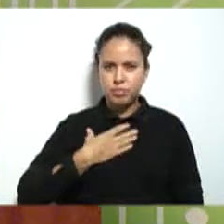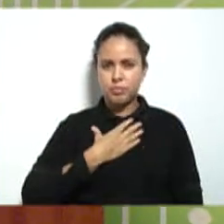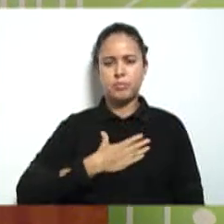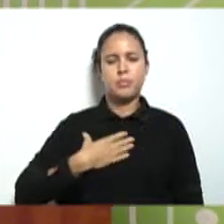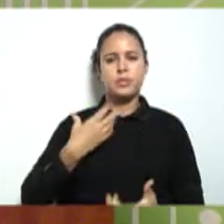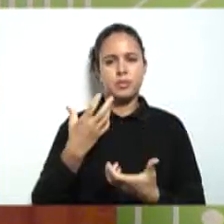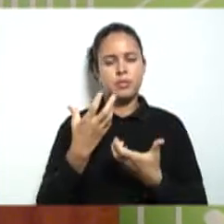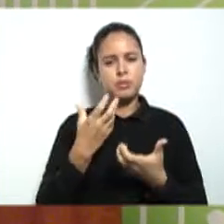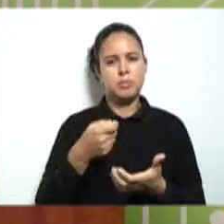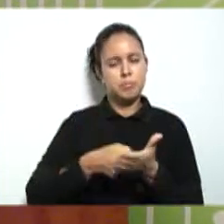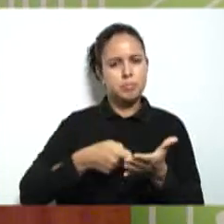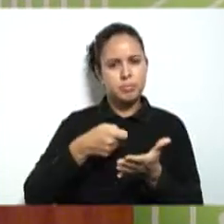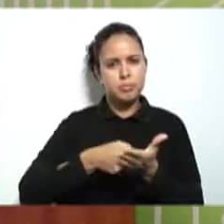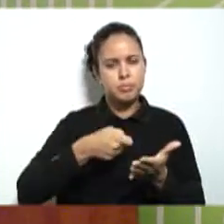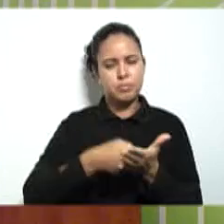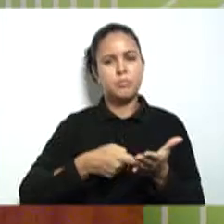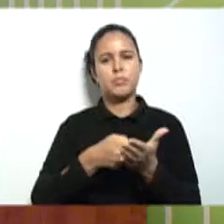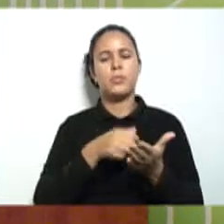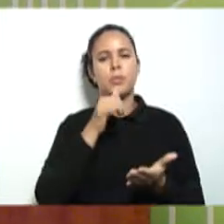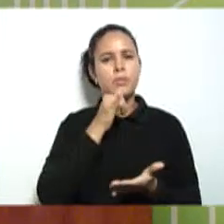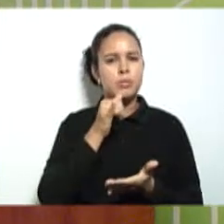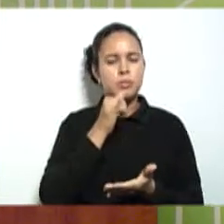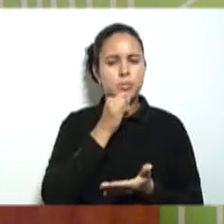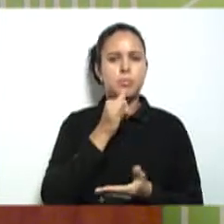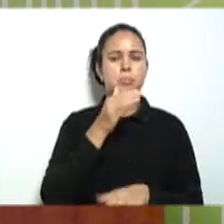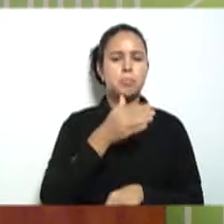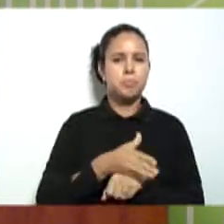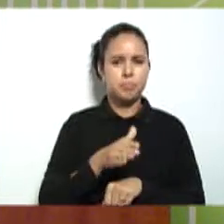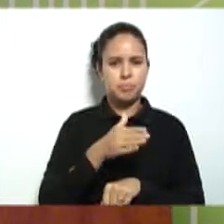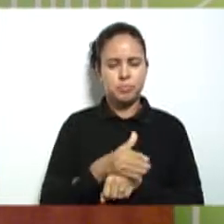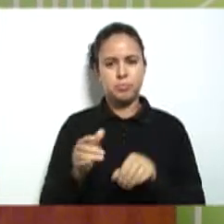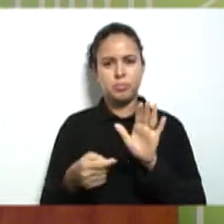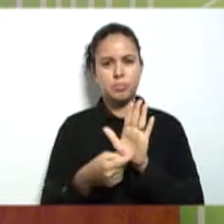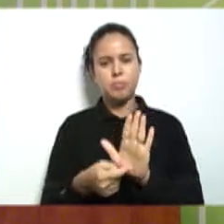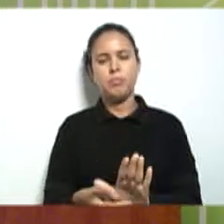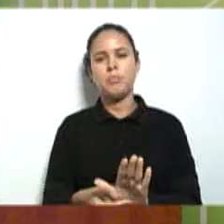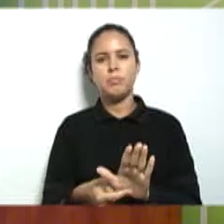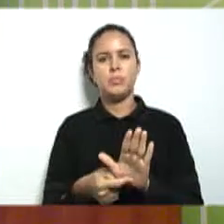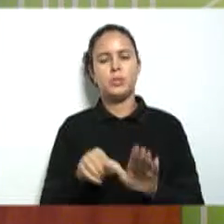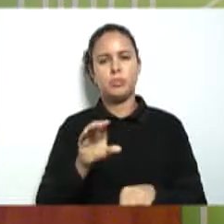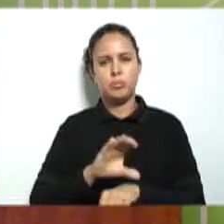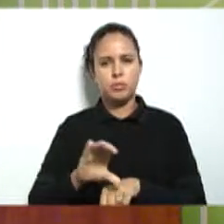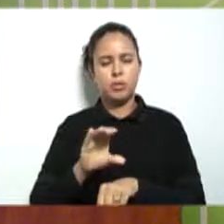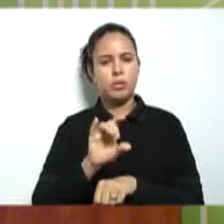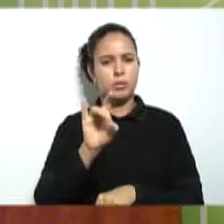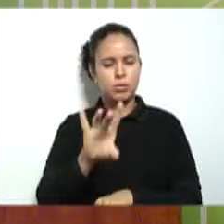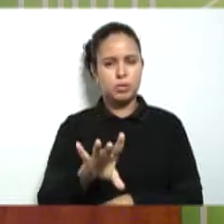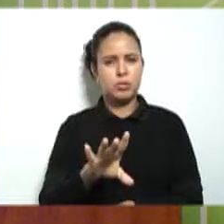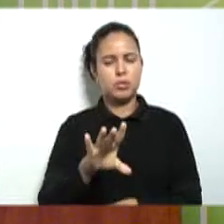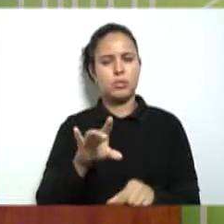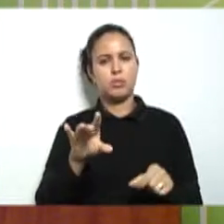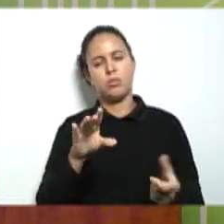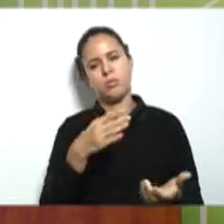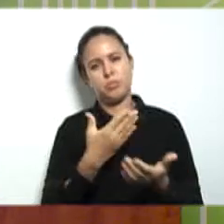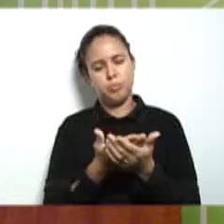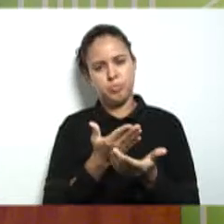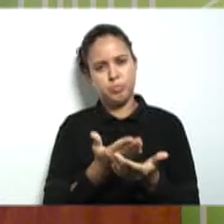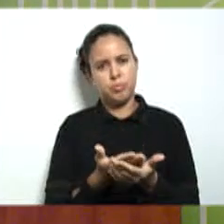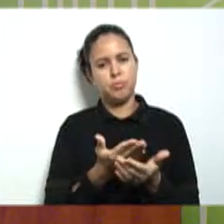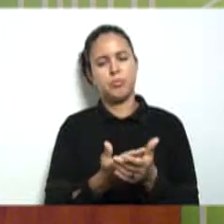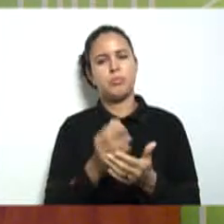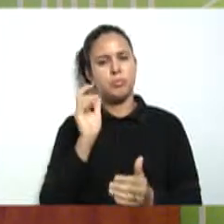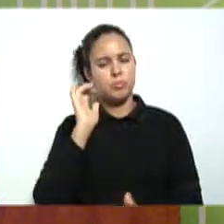muito batalhar para fazer um exemplo prático, né? Para que se torne um exemplo prático esse curso, que não sejam só aulas teóricas, mas que você consiga fazer